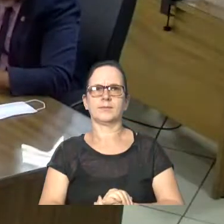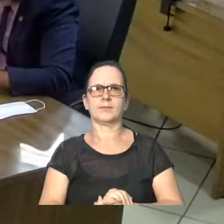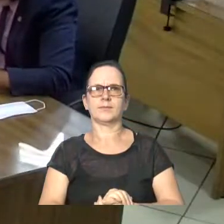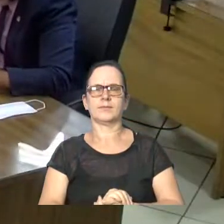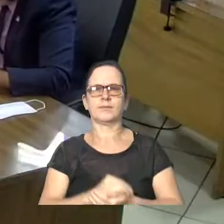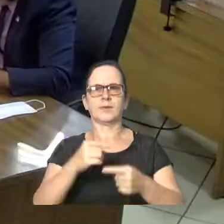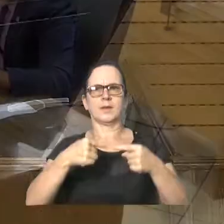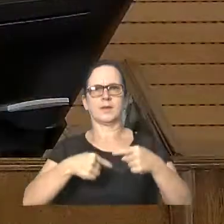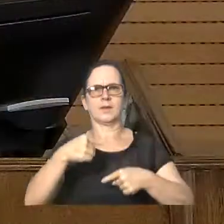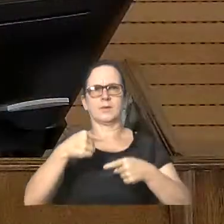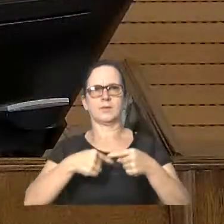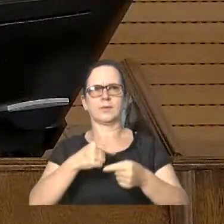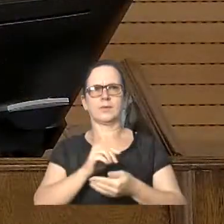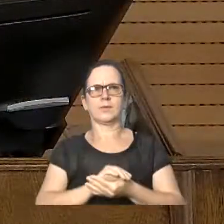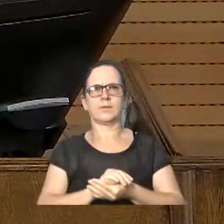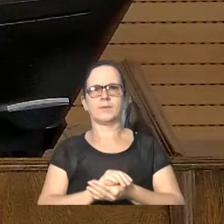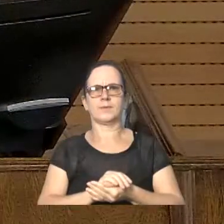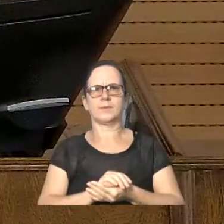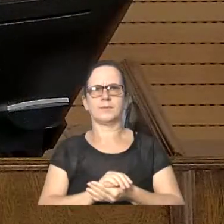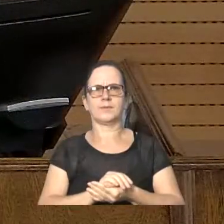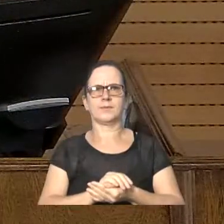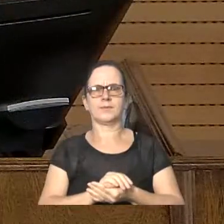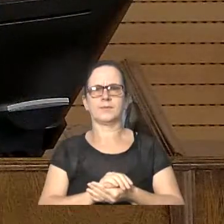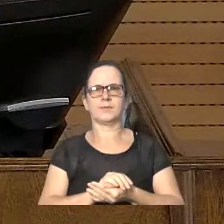Em discussão o parecer,